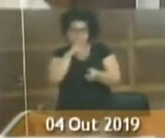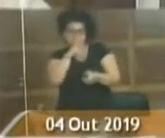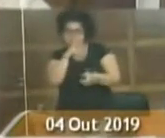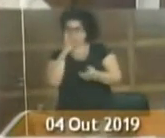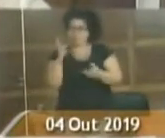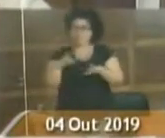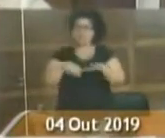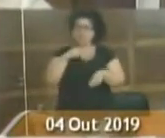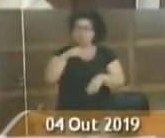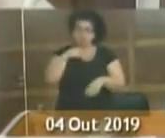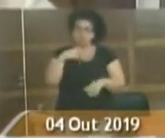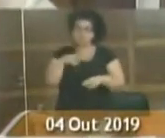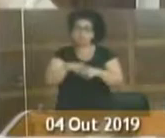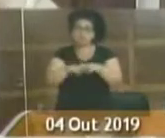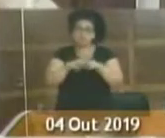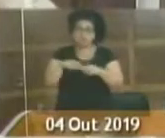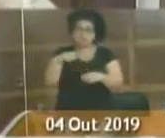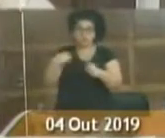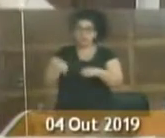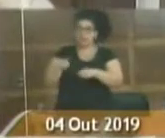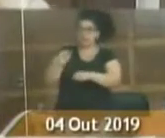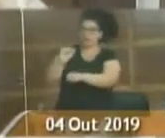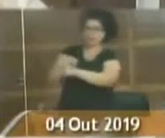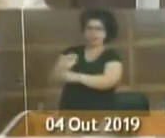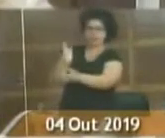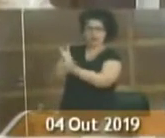Então, tem que parar também com essa coisa de